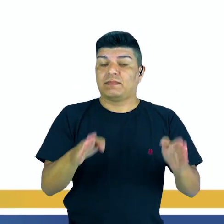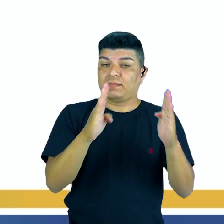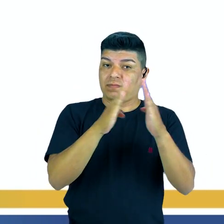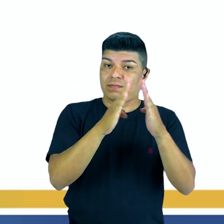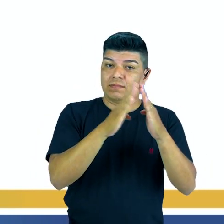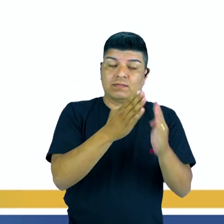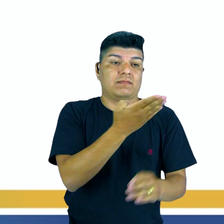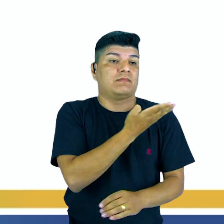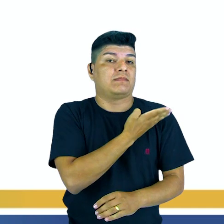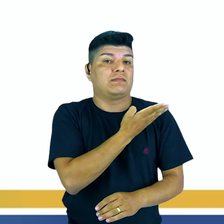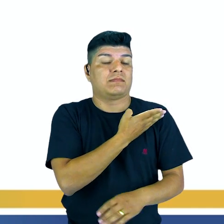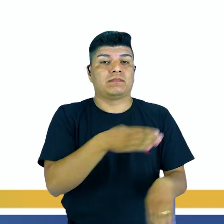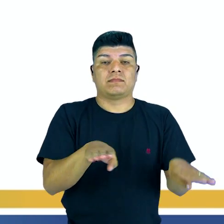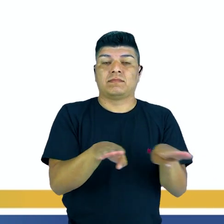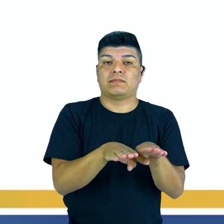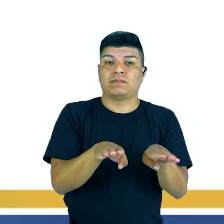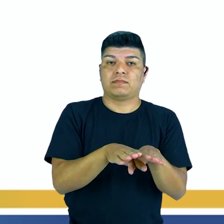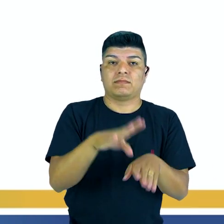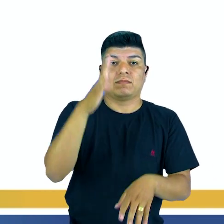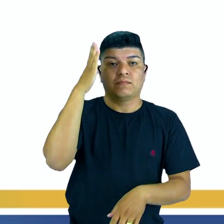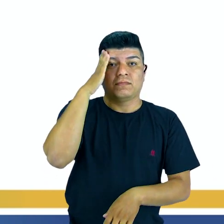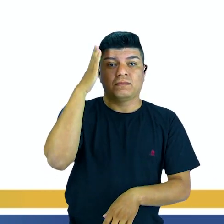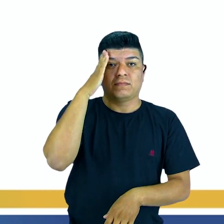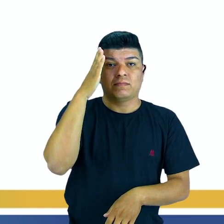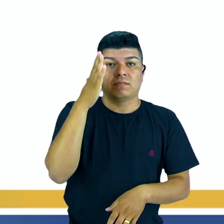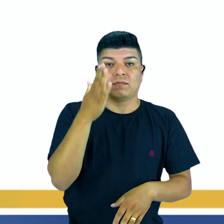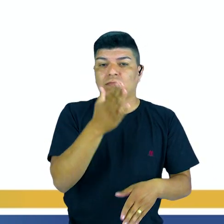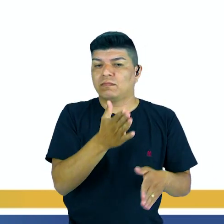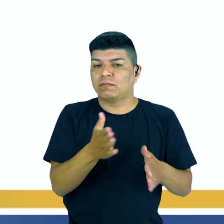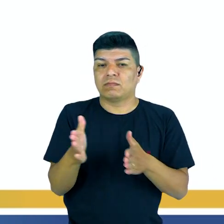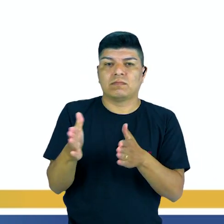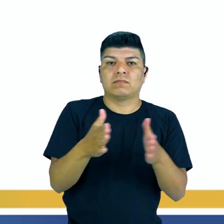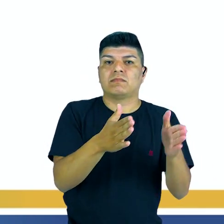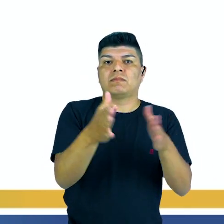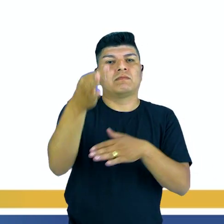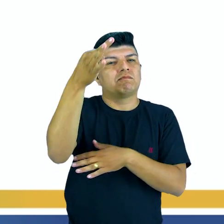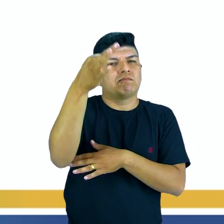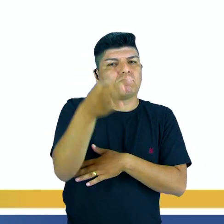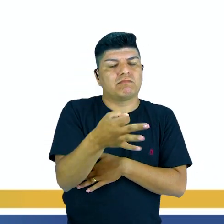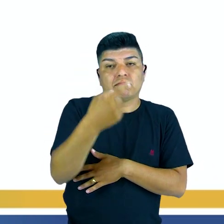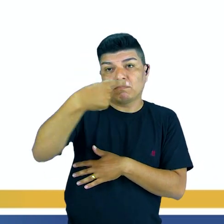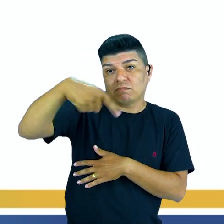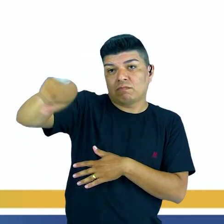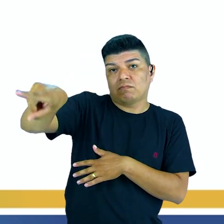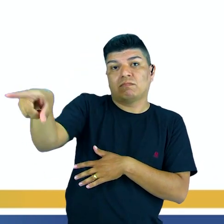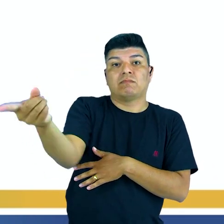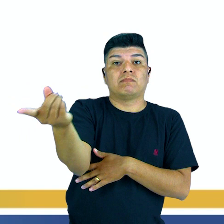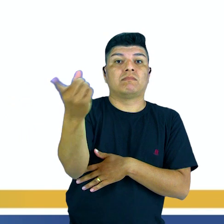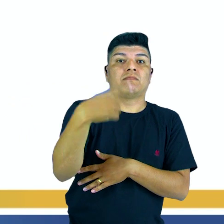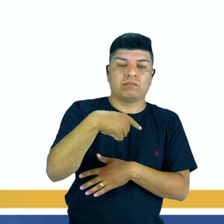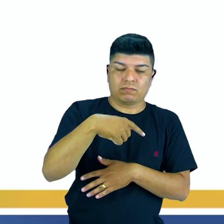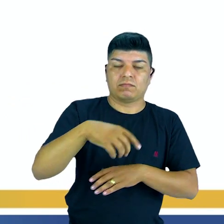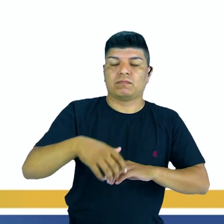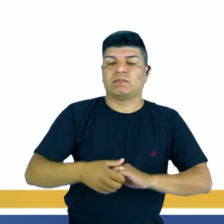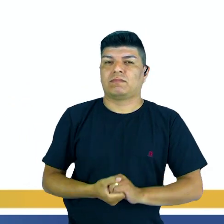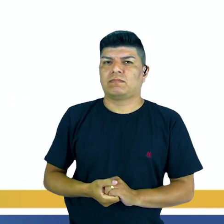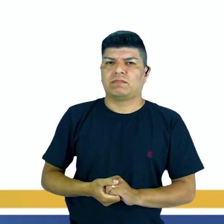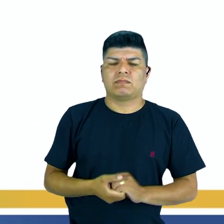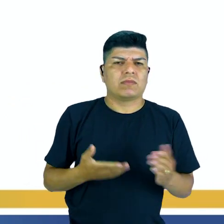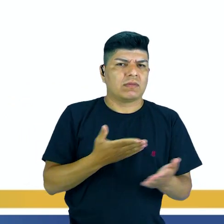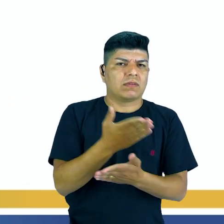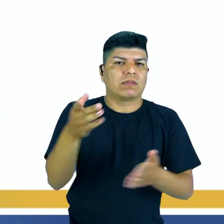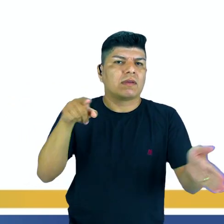de um amigo. Ou seja, sabemos que direção devemos seguir para ir e voltar desses locais. Mas, pessoal,